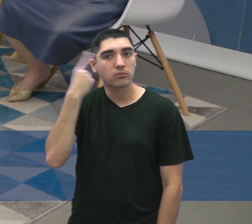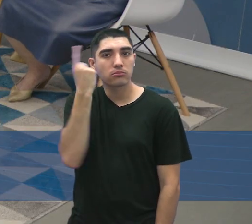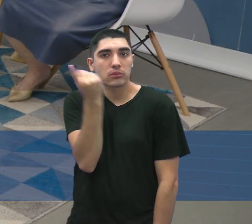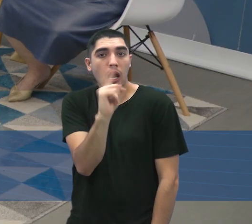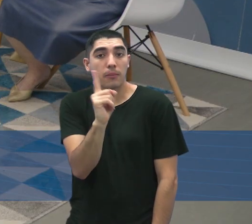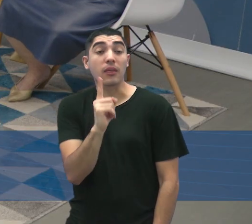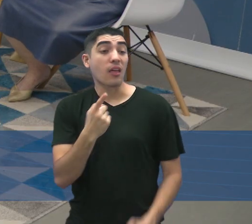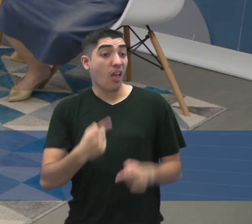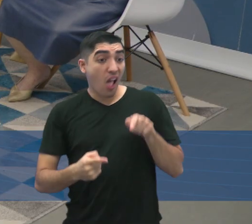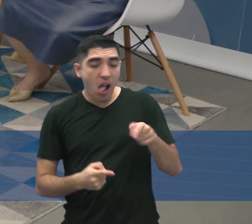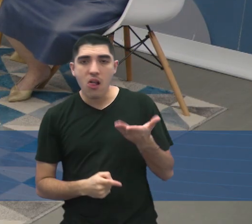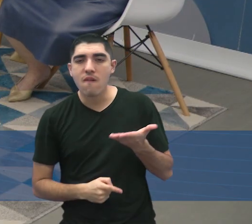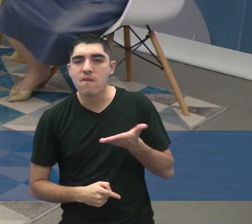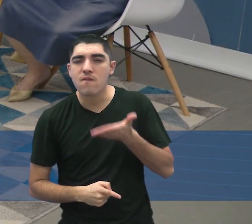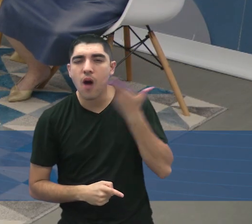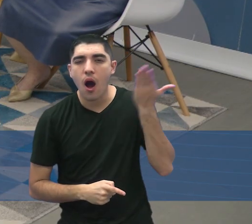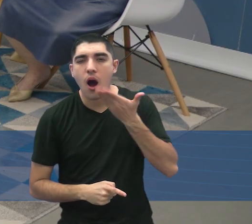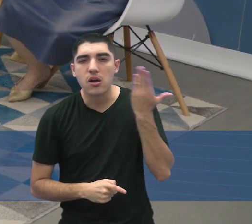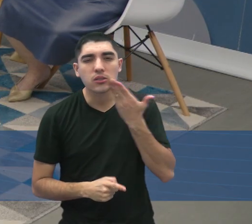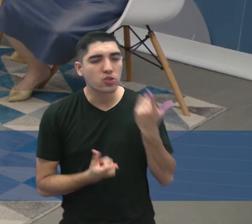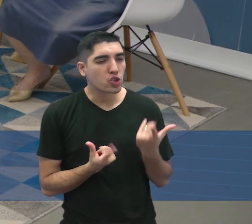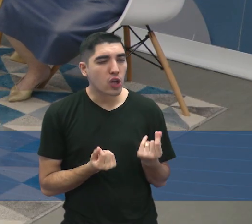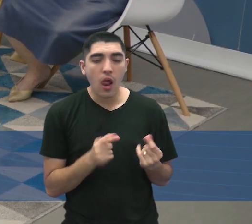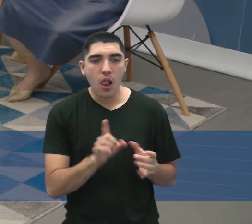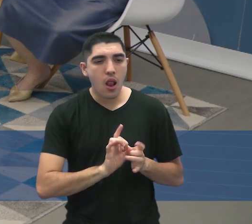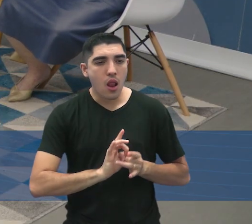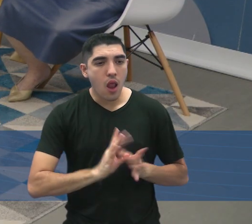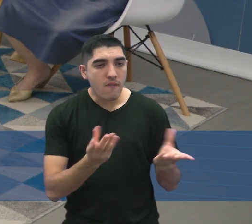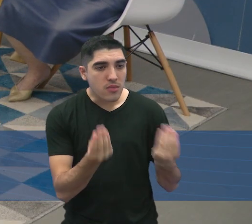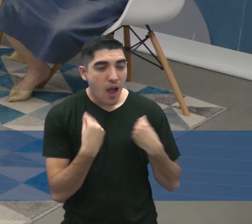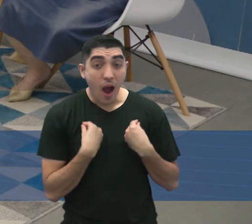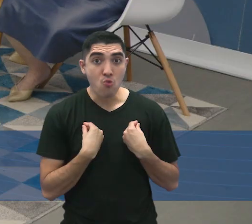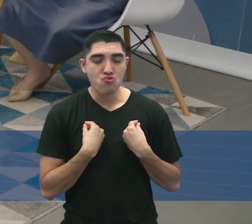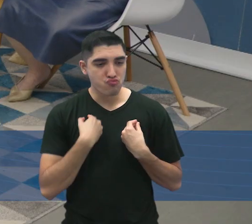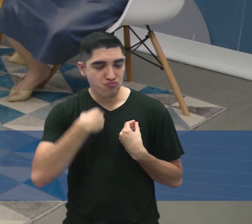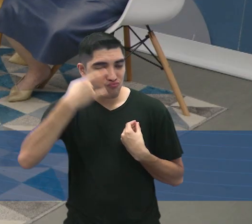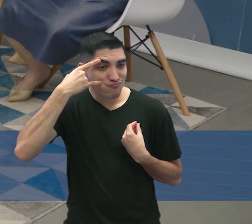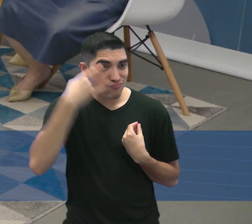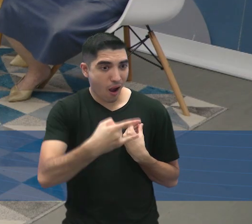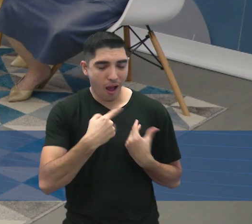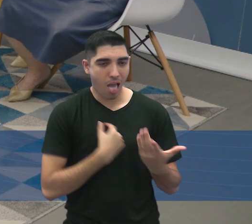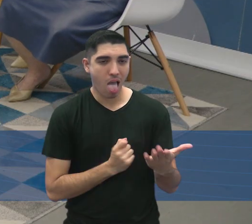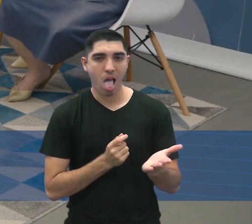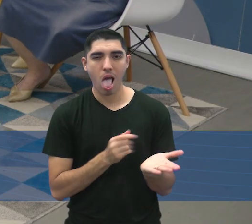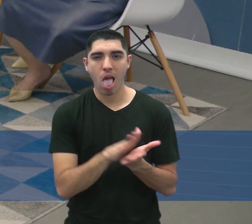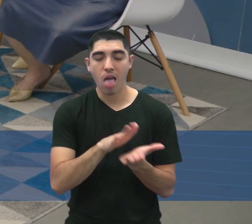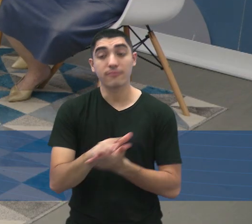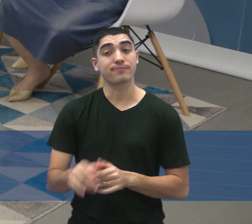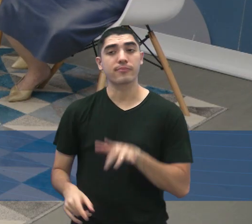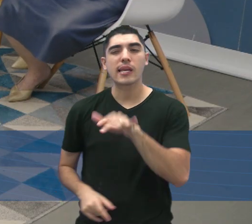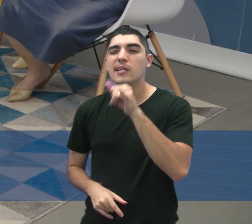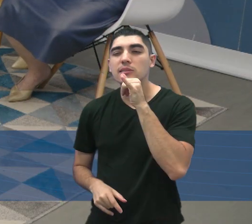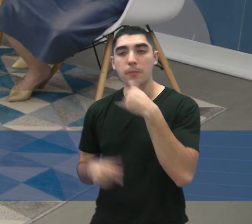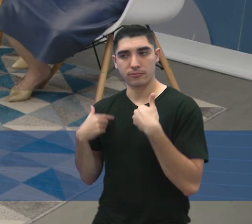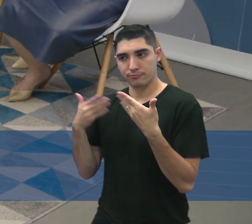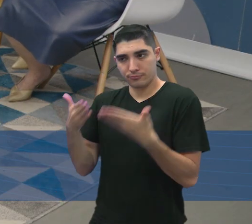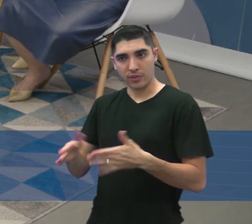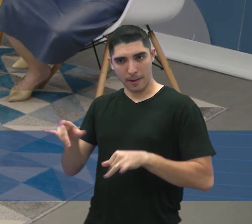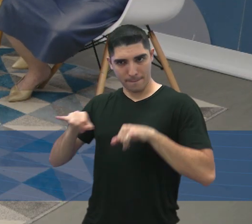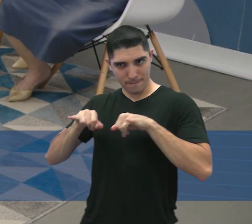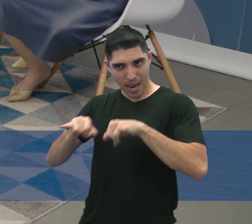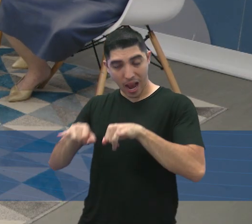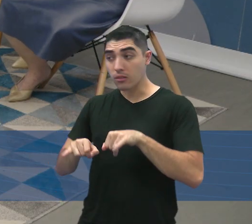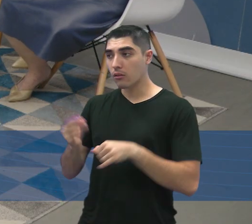é muito grande, Rafael. O dinheiro está ali liberado para você. Outra coisa que dificulta é que você vai no supermercado e te oferece um cartão de